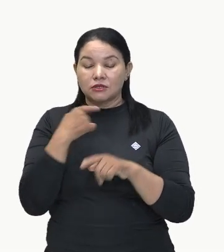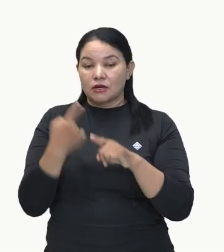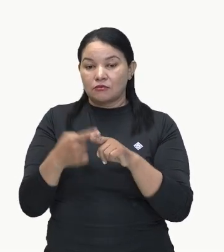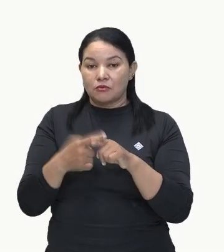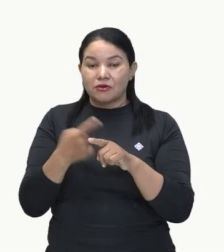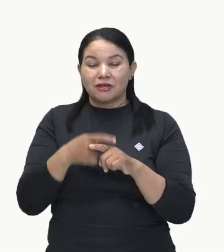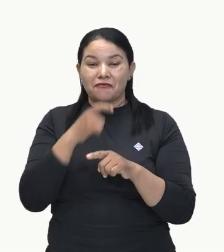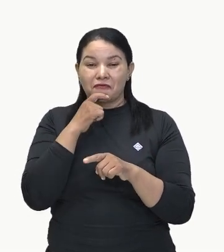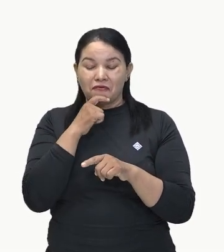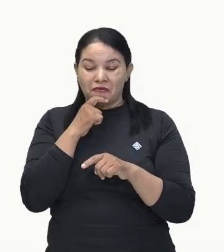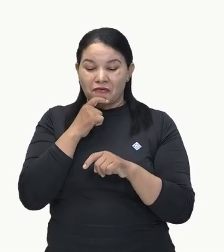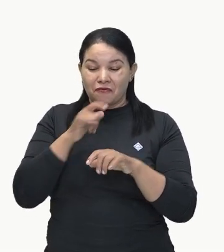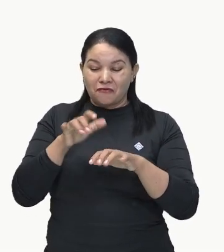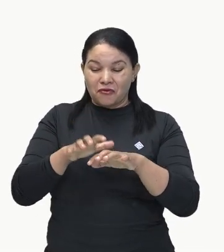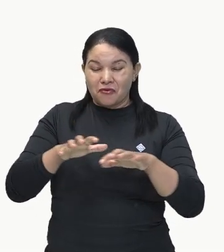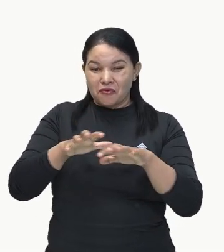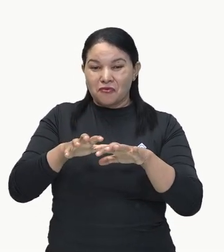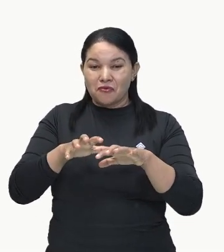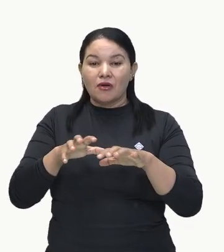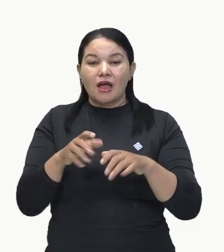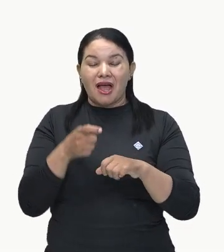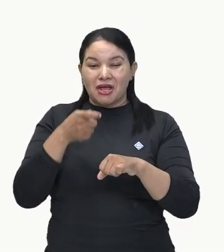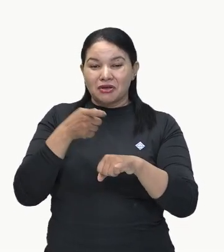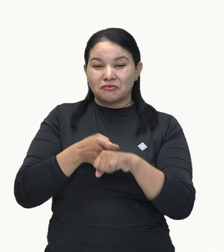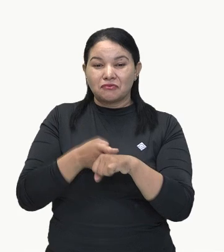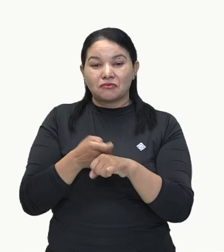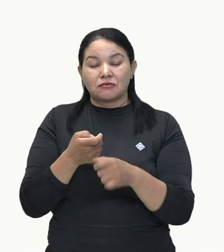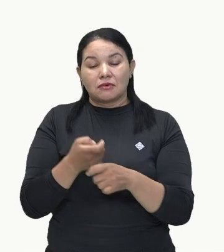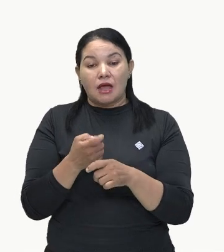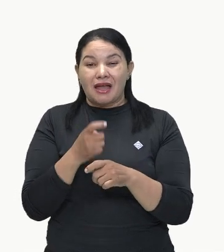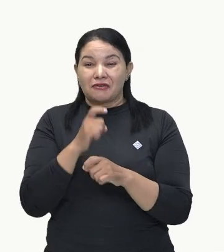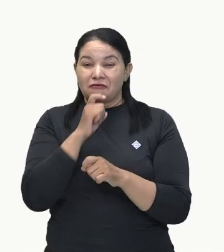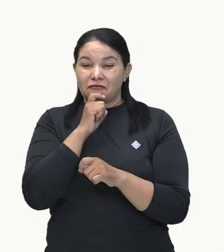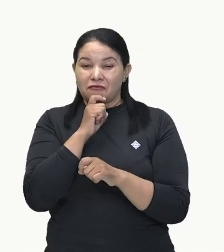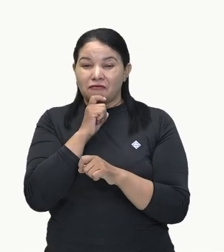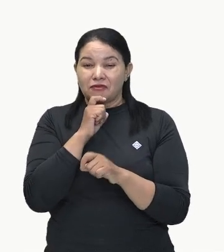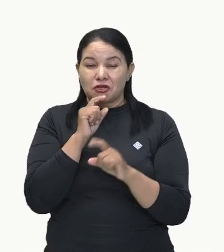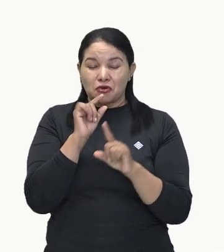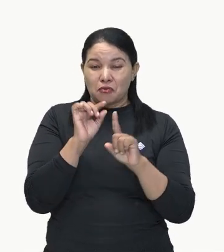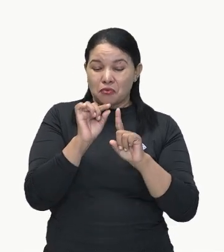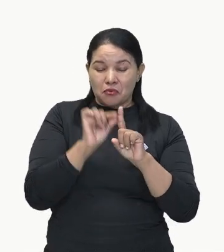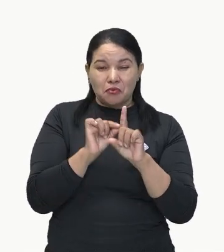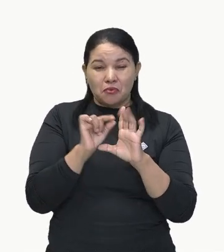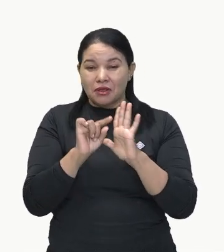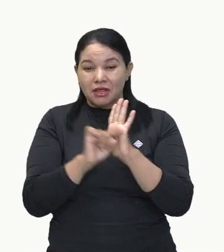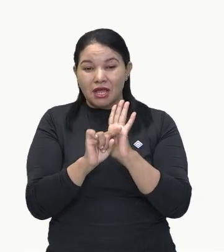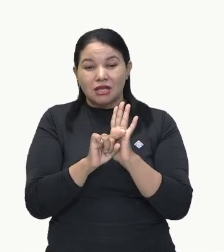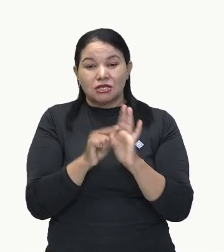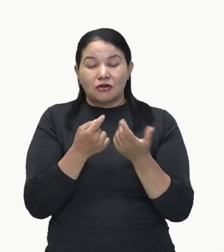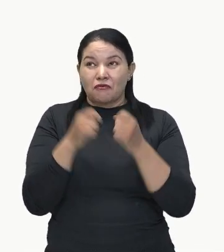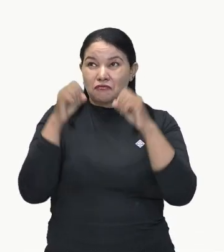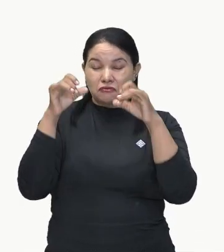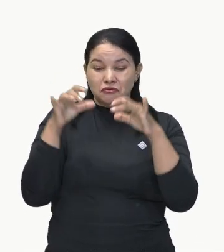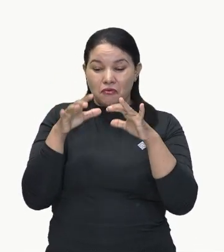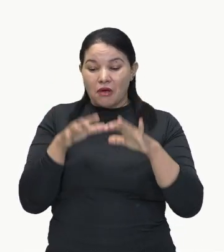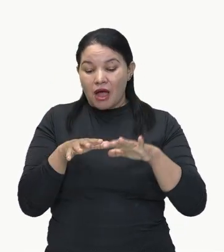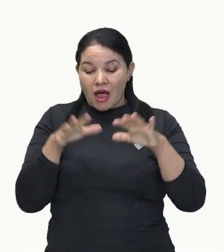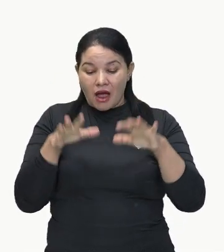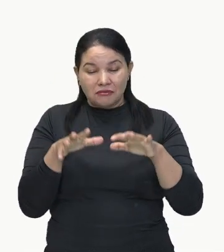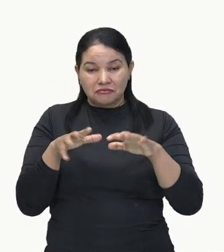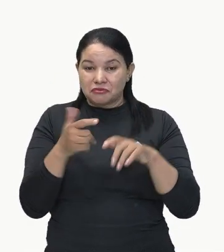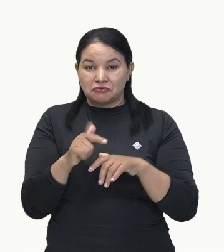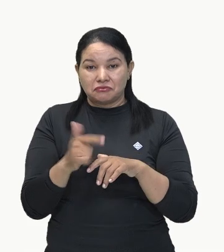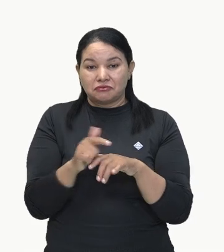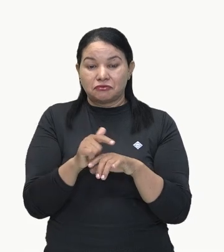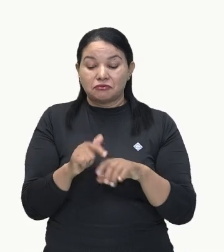é esse solo congelado. É tão frio nessa região que o solo não descongela, então ele se torna